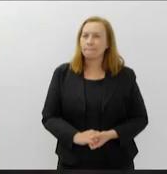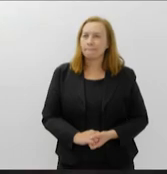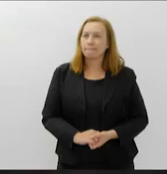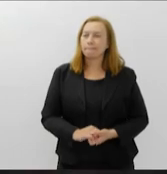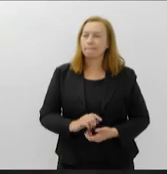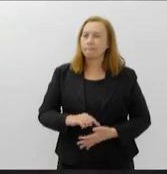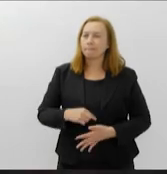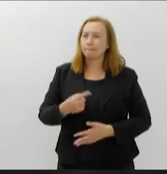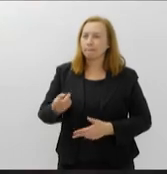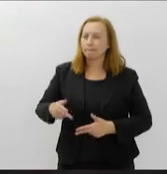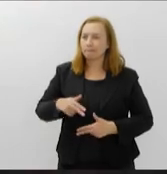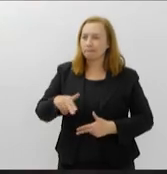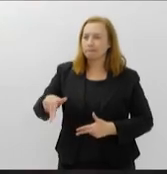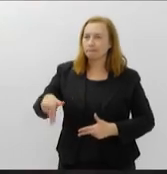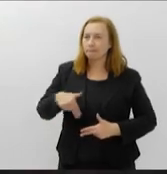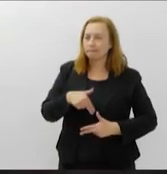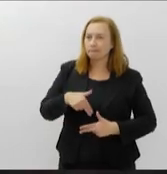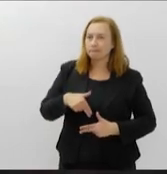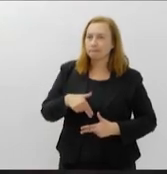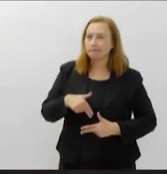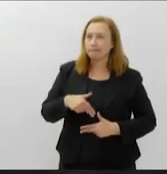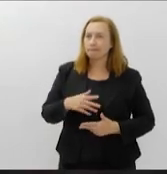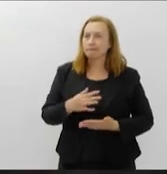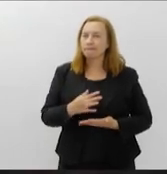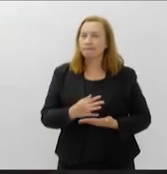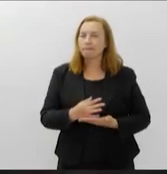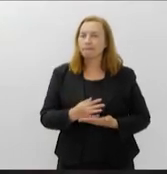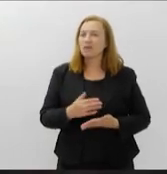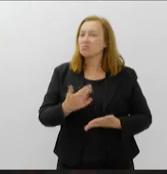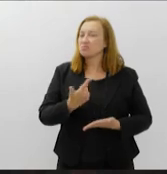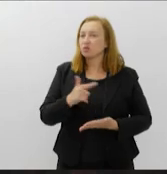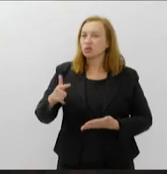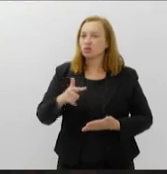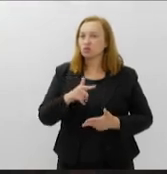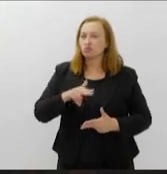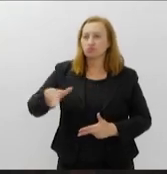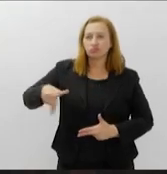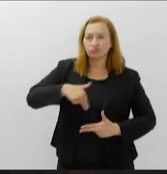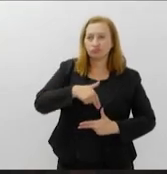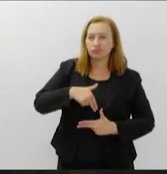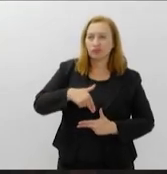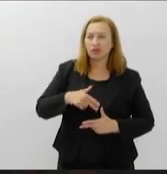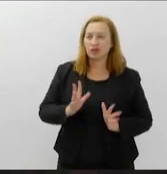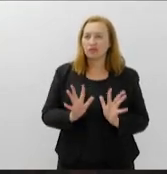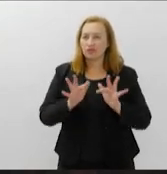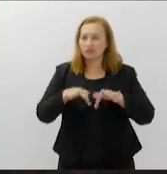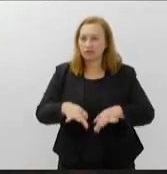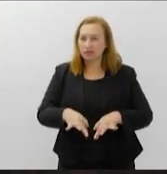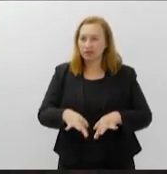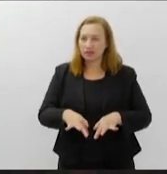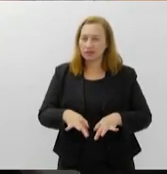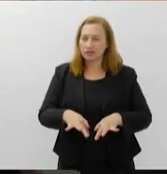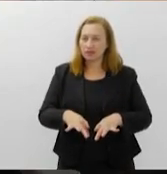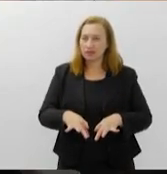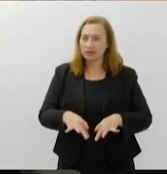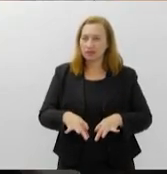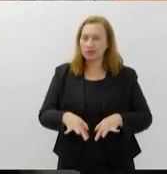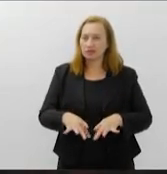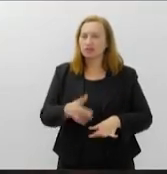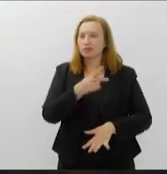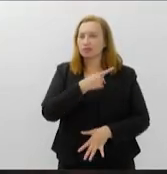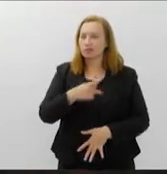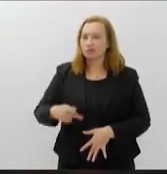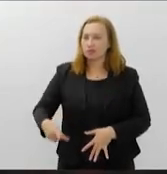Próximo orador escrito não se encontra aqui presente. Não havendo mais nenhum orador escrito, encerra presente. A